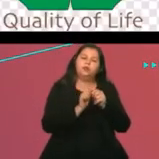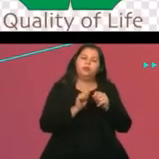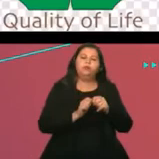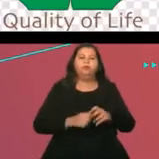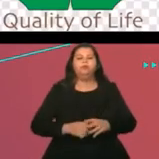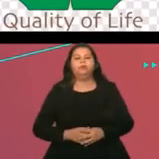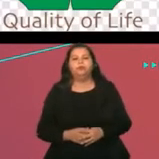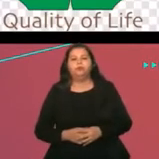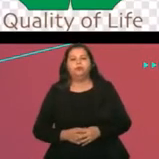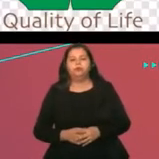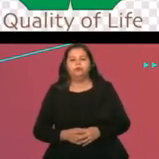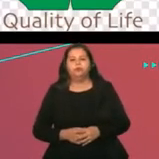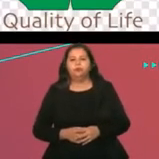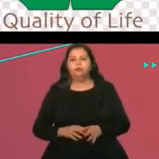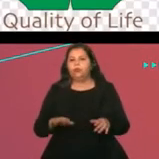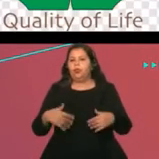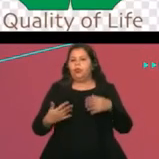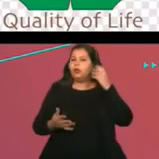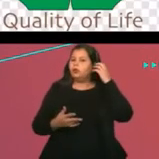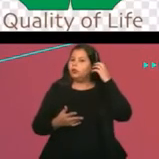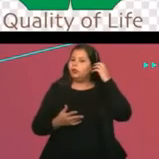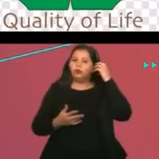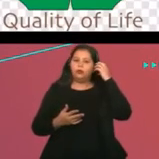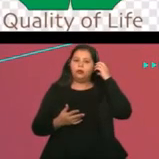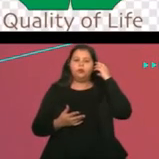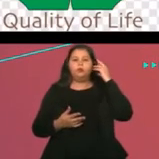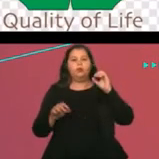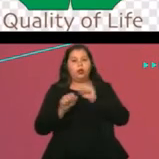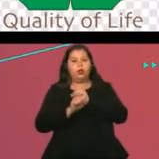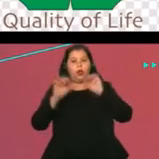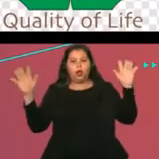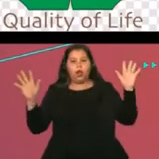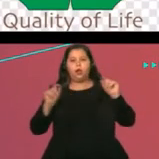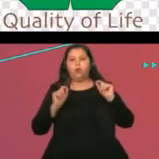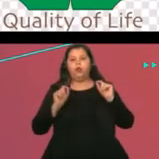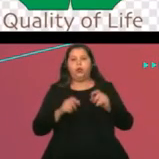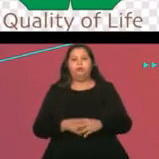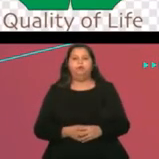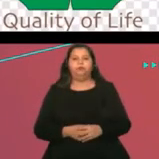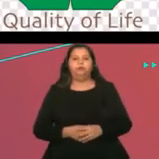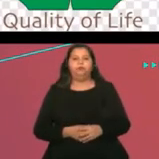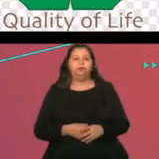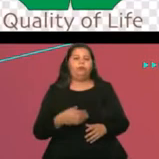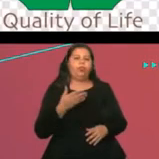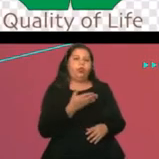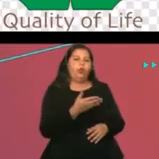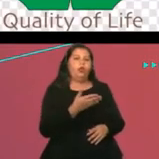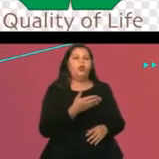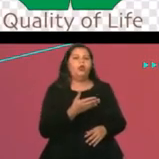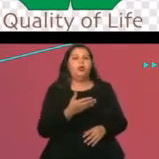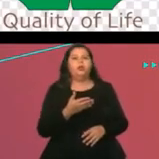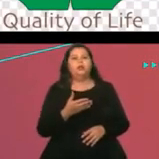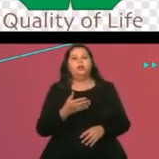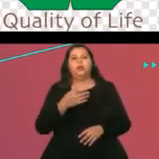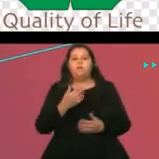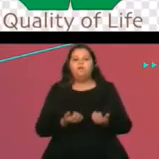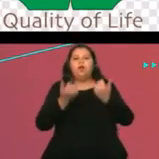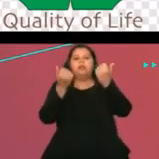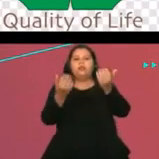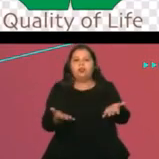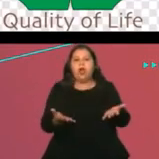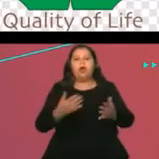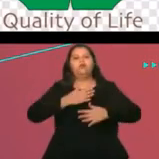Oi e aí fica claro que é welness vai dar o bem-estar